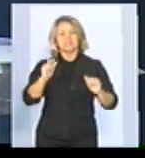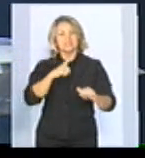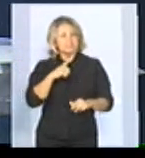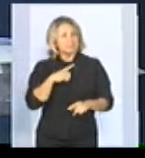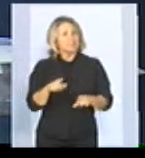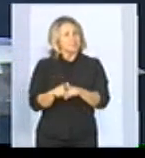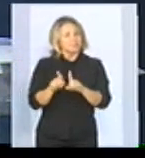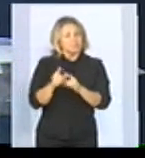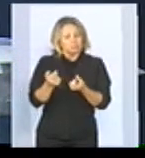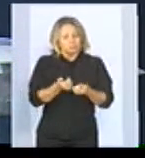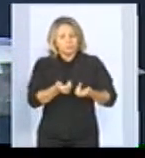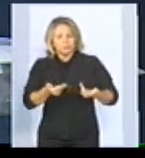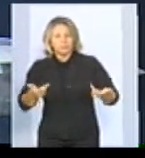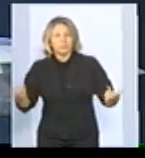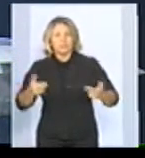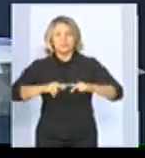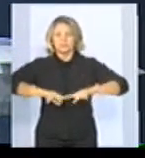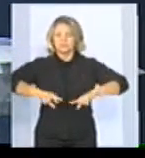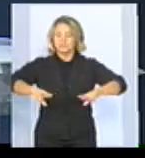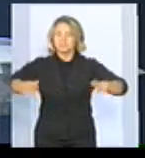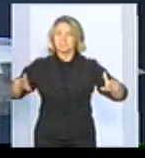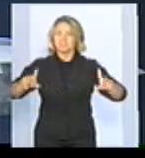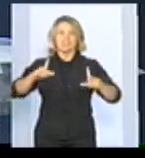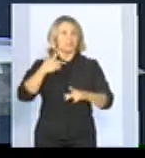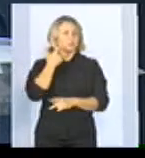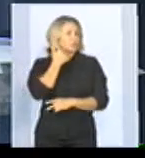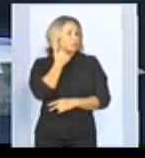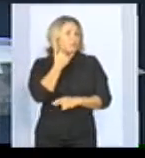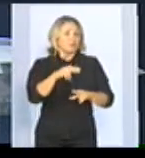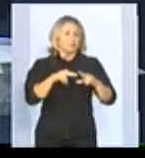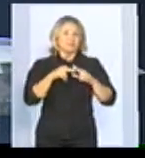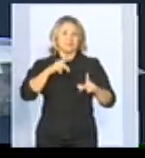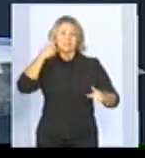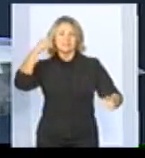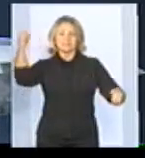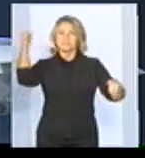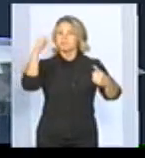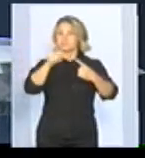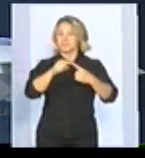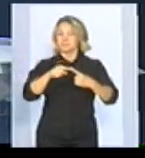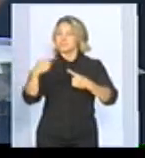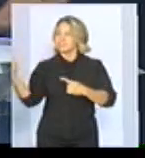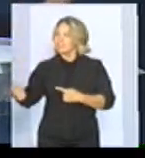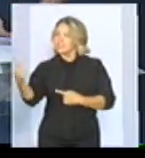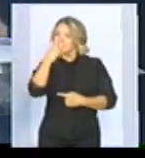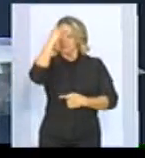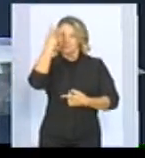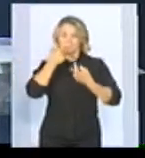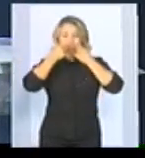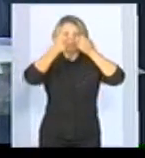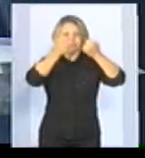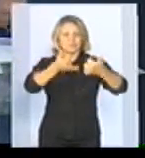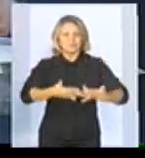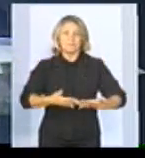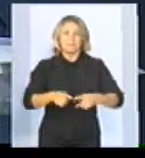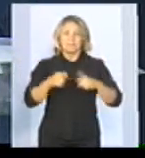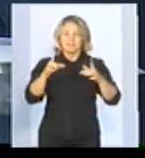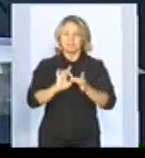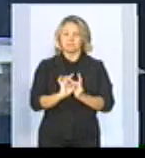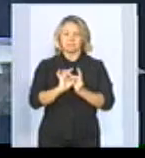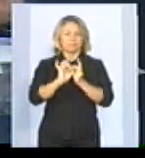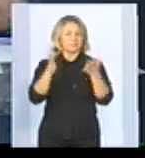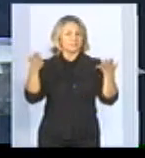posições divergentes aí é natural em função da perspectiva de que cada um fala mas simplificar o processo de licença tornar ele mais